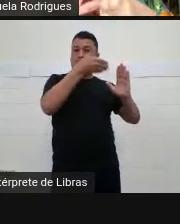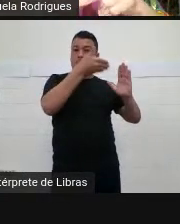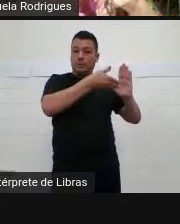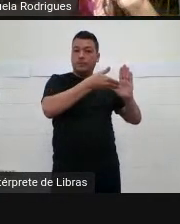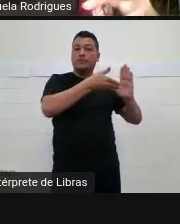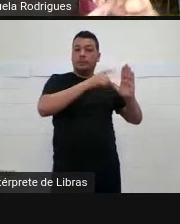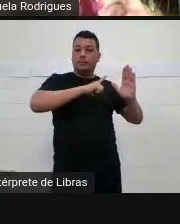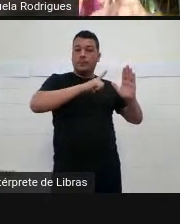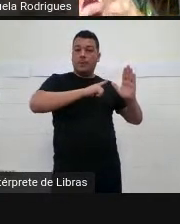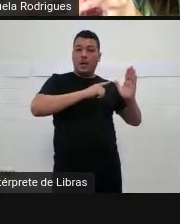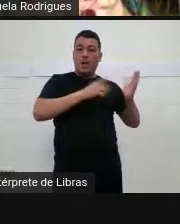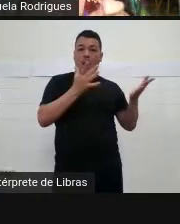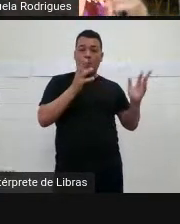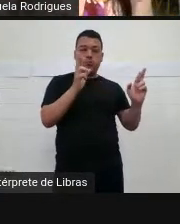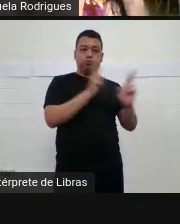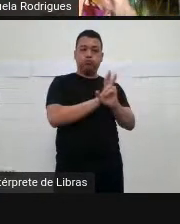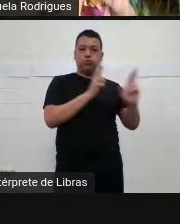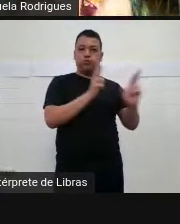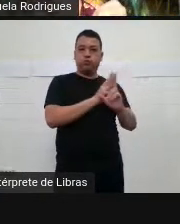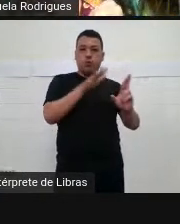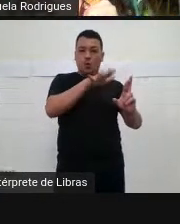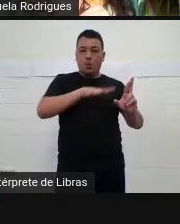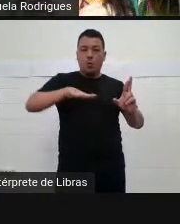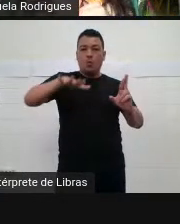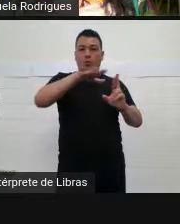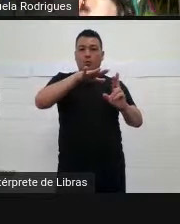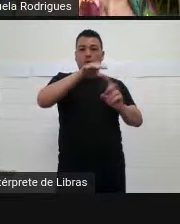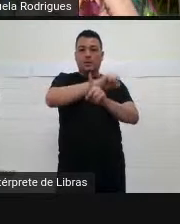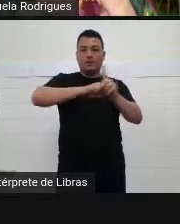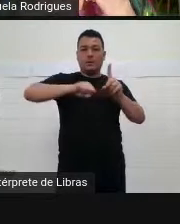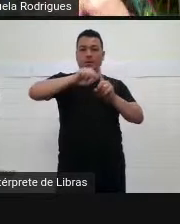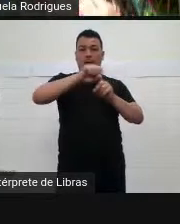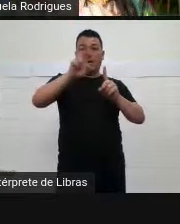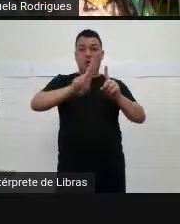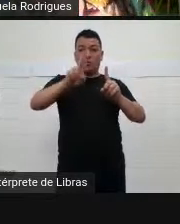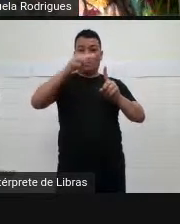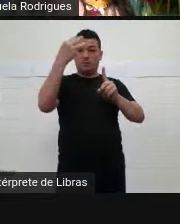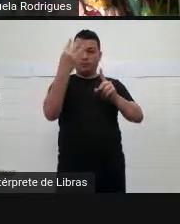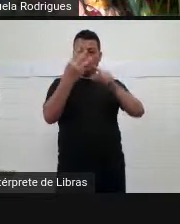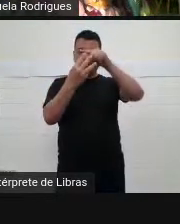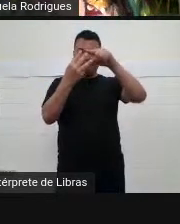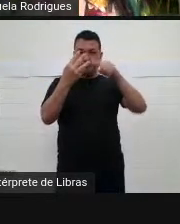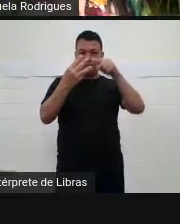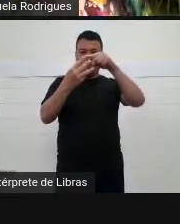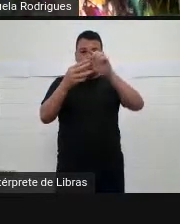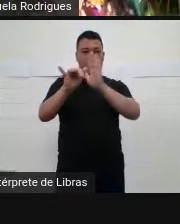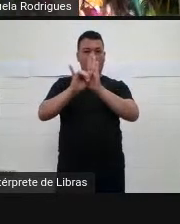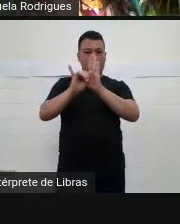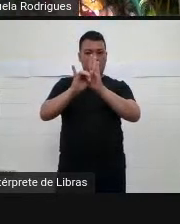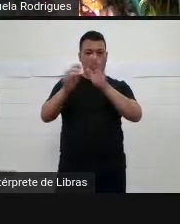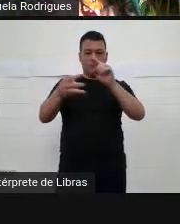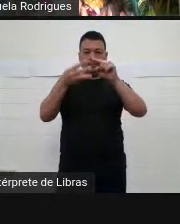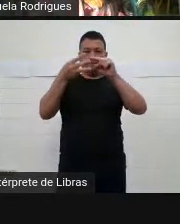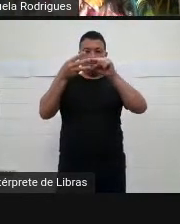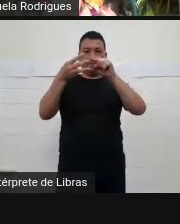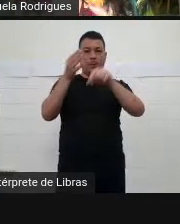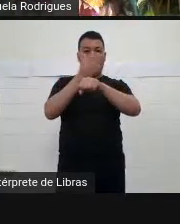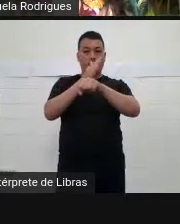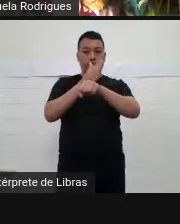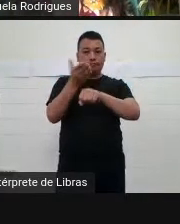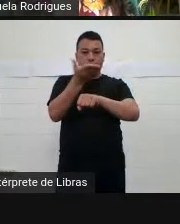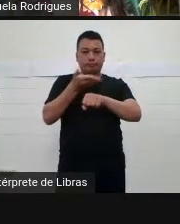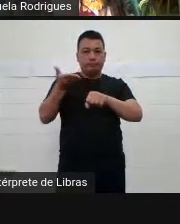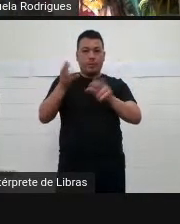se articula a partir de três dimensões: identidades, práticas